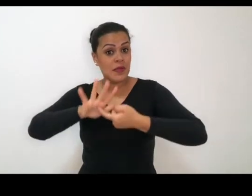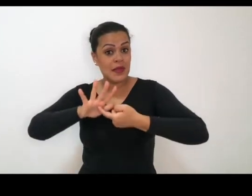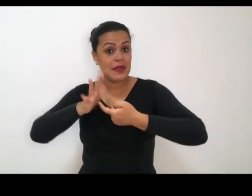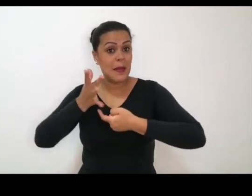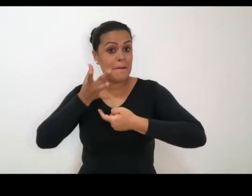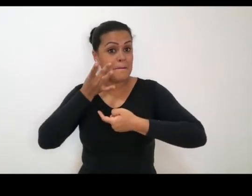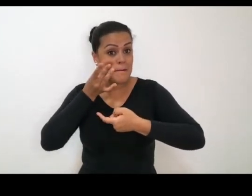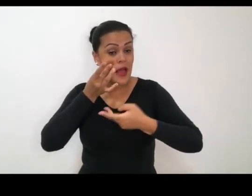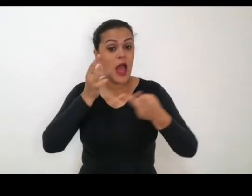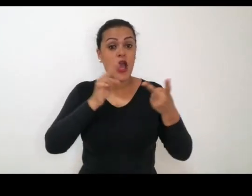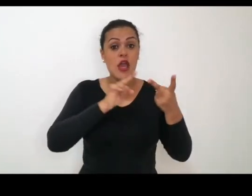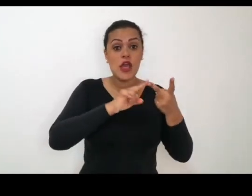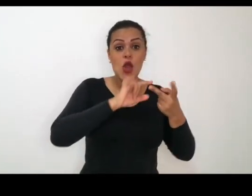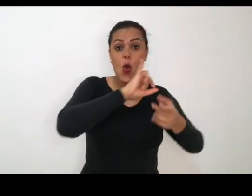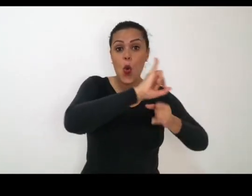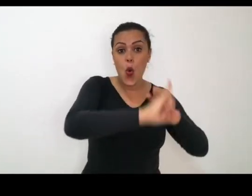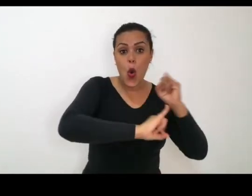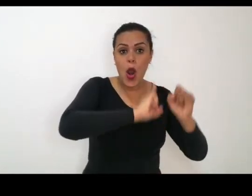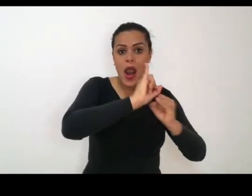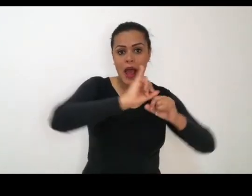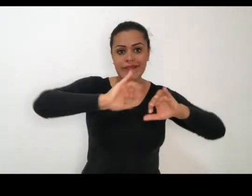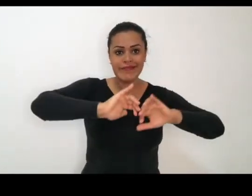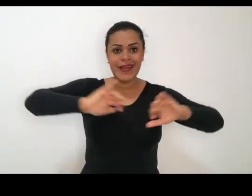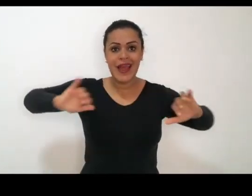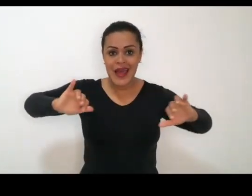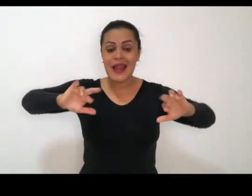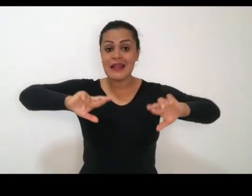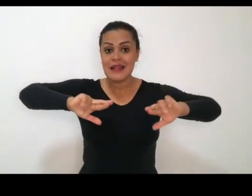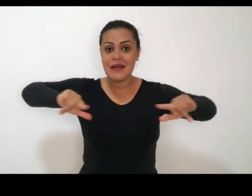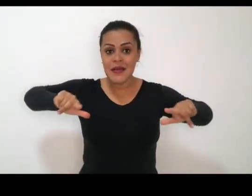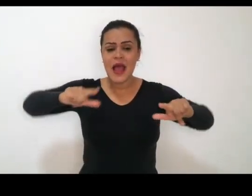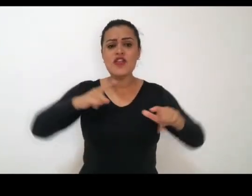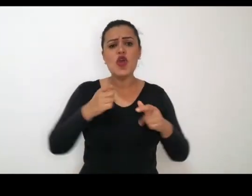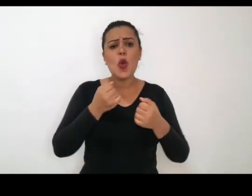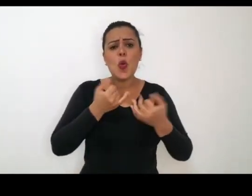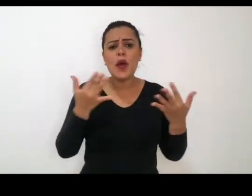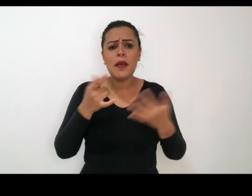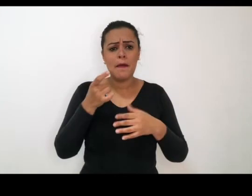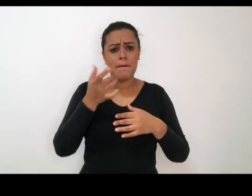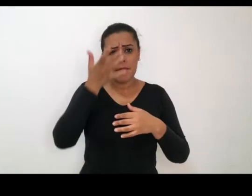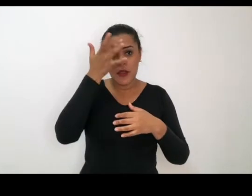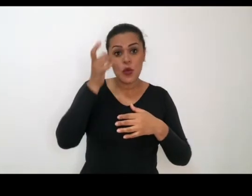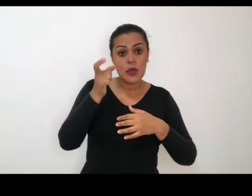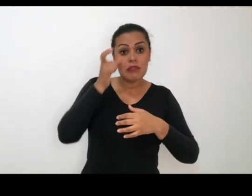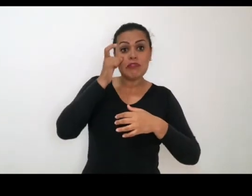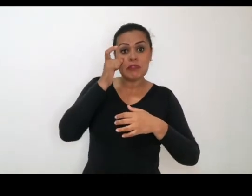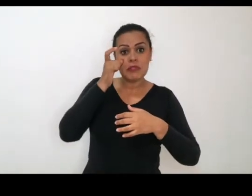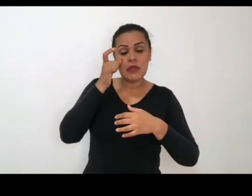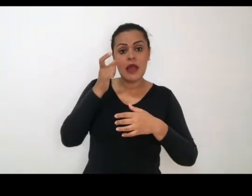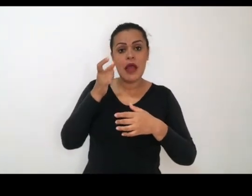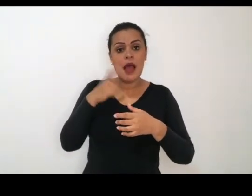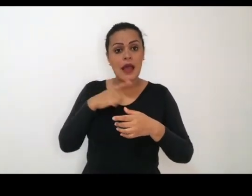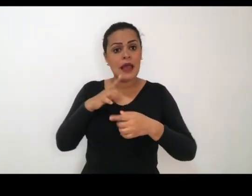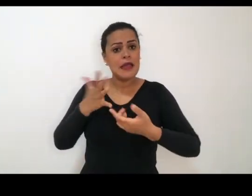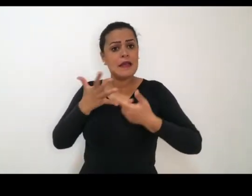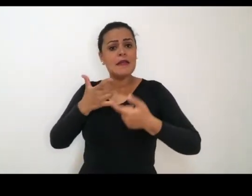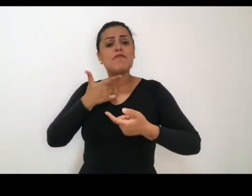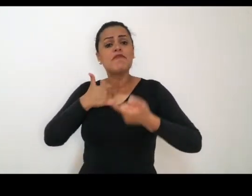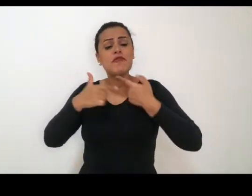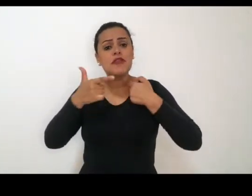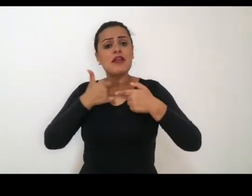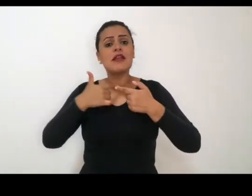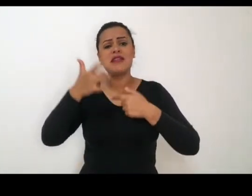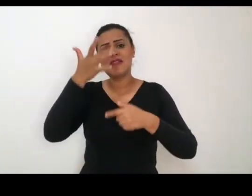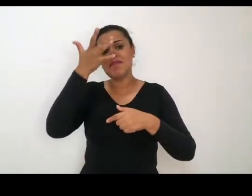tantas pessoas interessadas mais em apresentar seus trabalhos online. Isso foi 2 anos antes